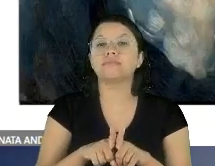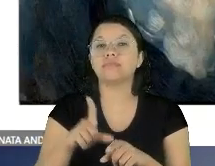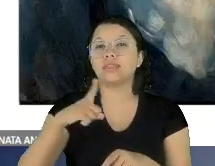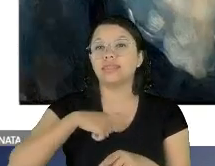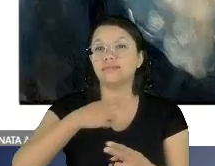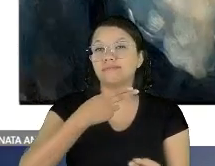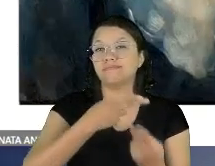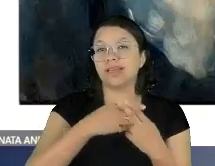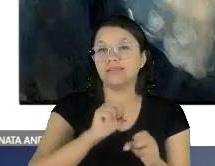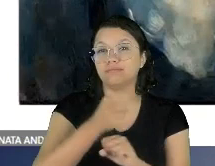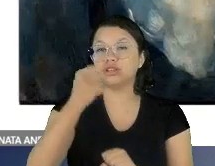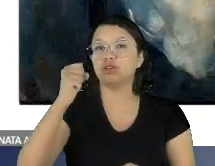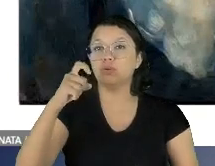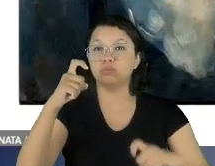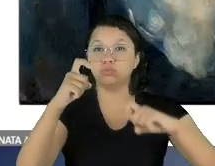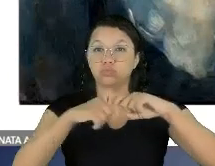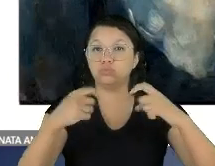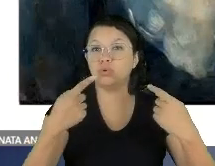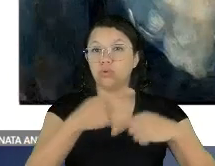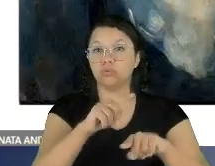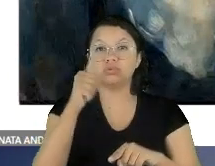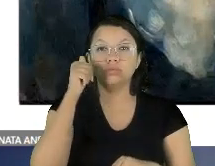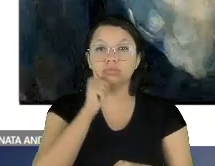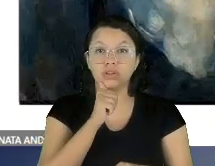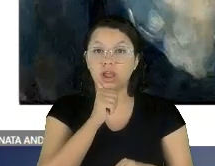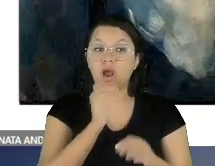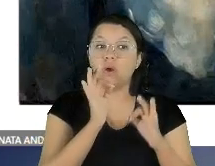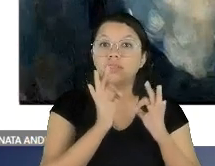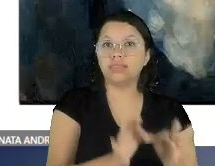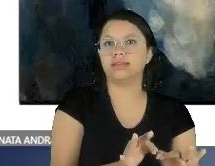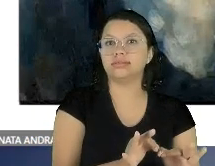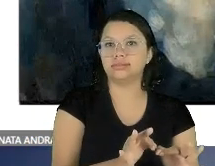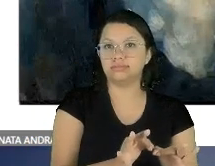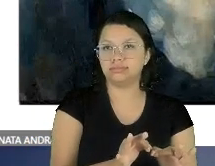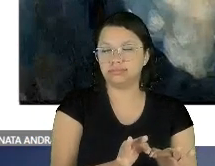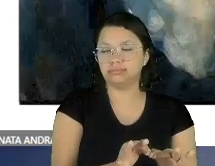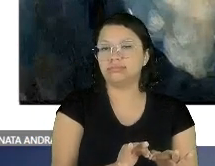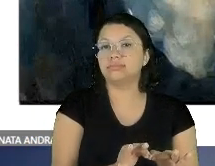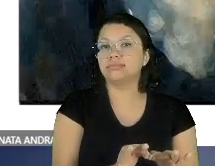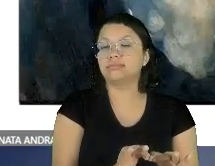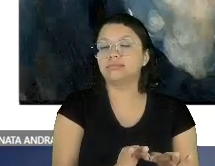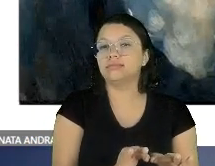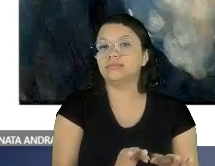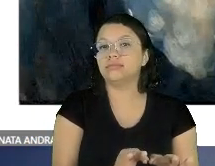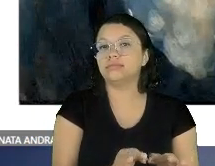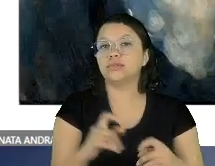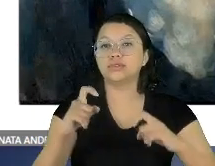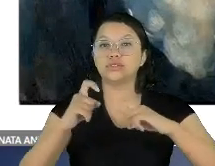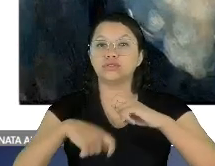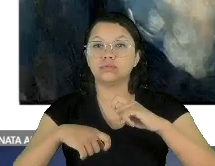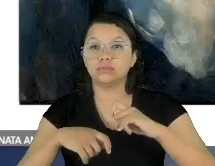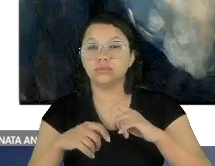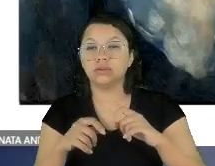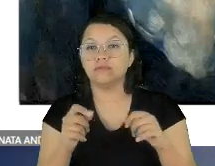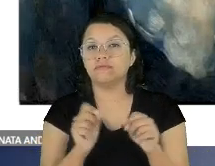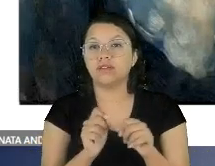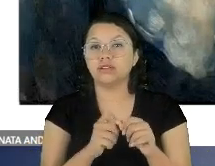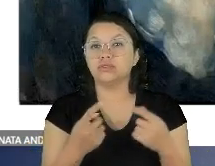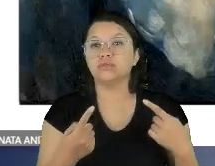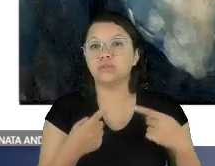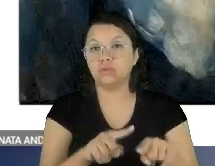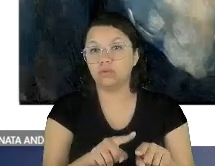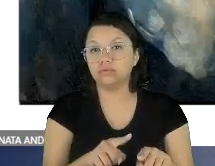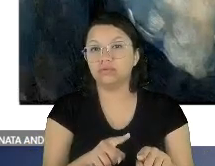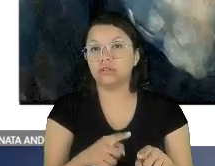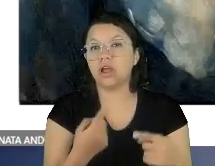mulher, virgem ou não, mas honesta. E o estupro cometido contra